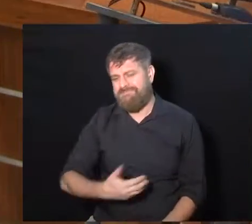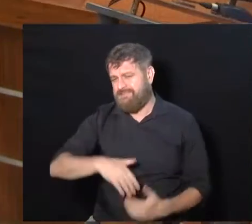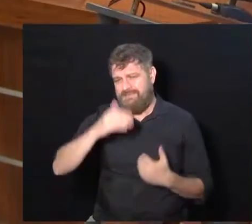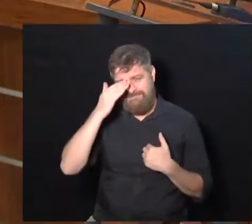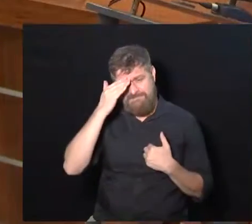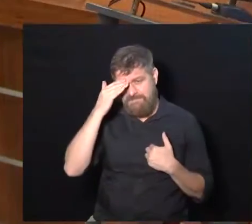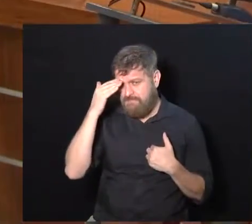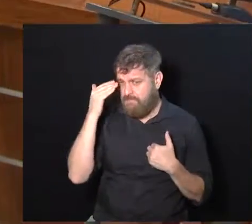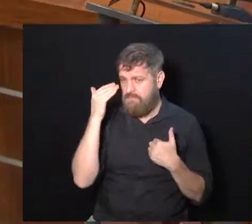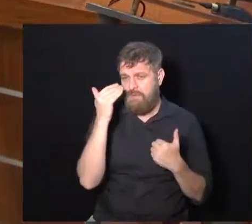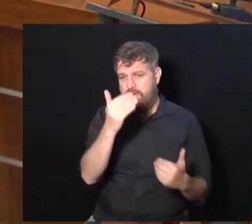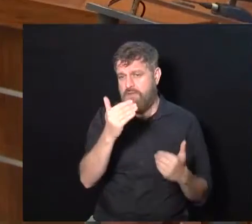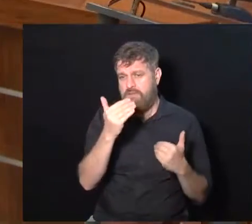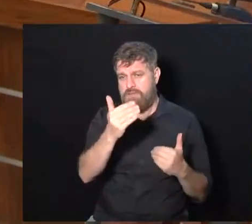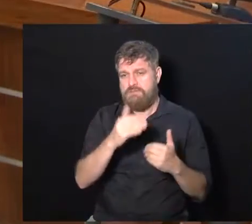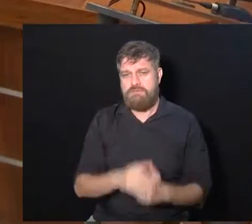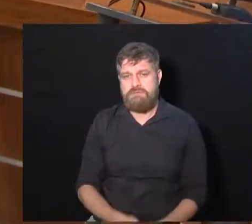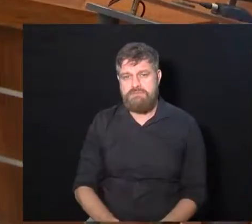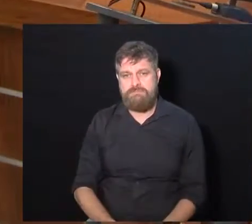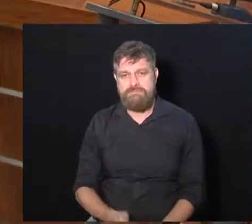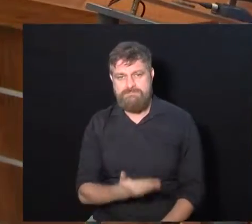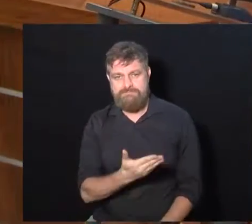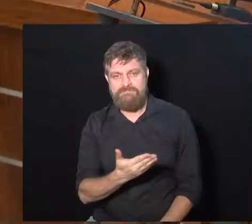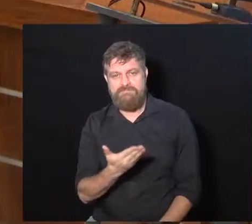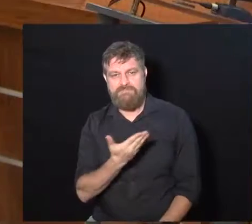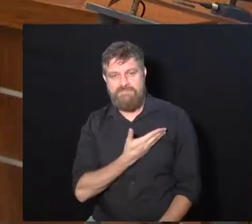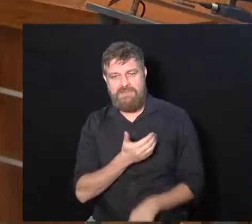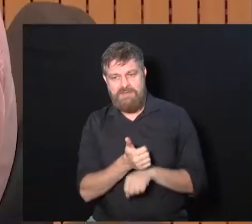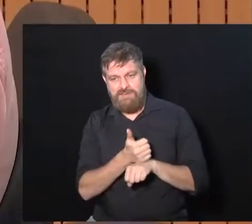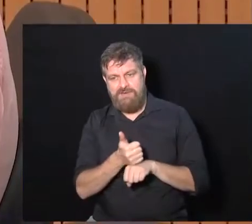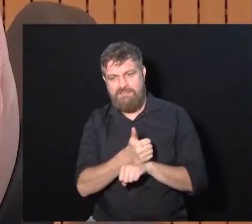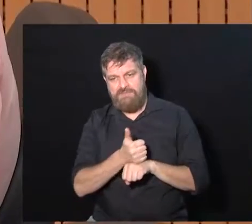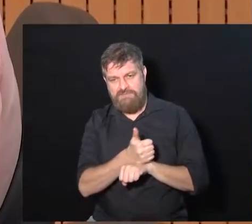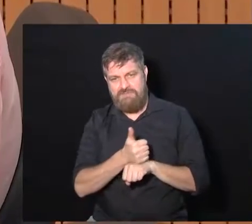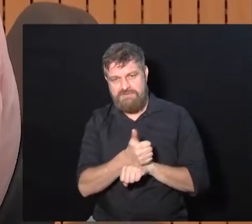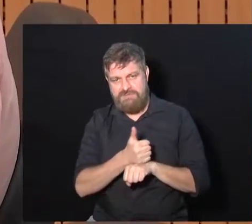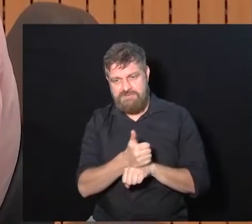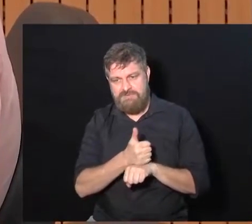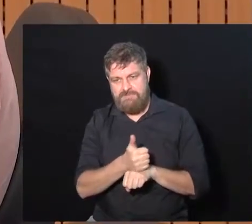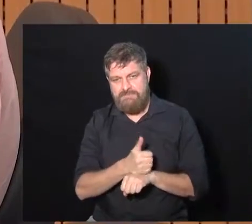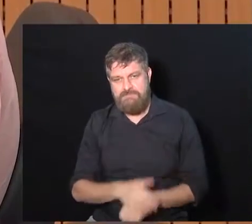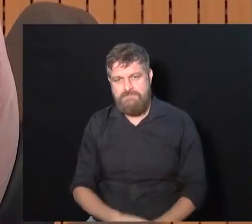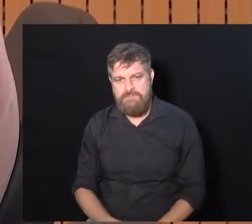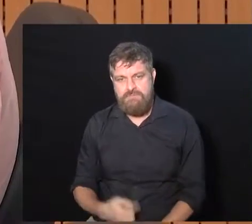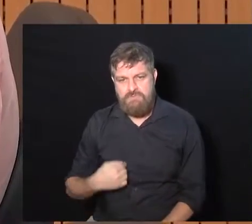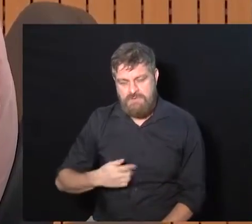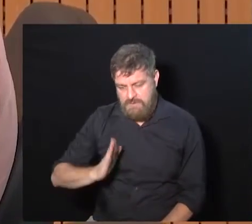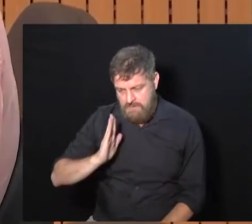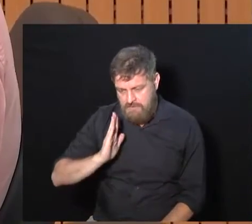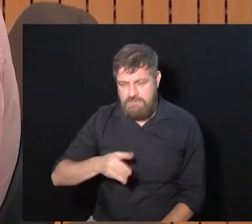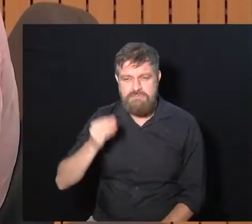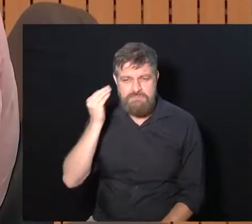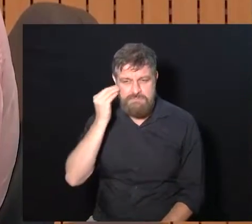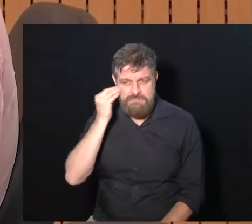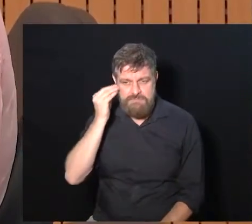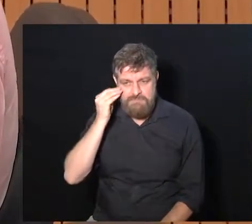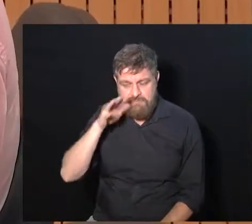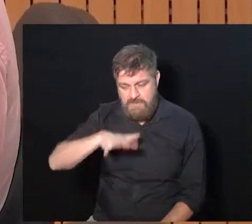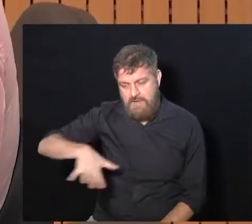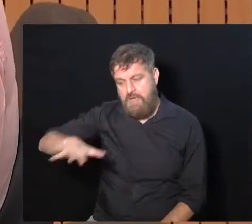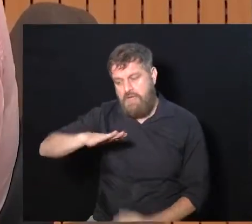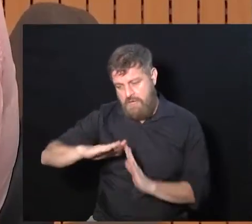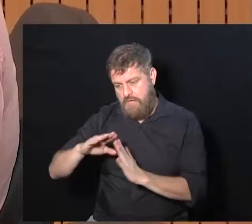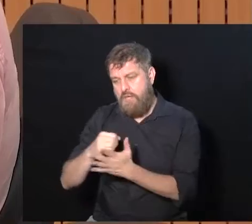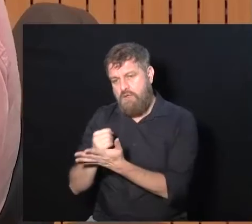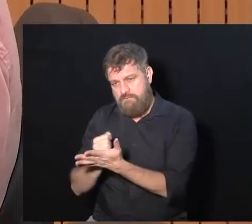aí a minha parceira do ciclo de farmácia, ela trabalha na fitoterapia, eu já não trabalho nessa mesma linha, mas,